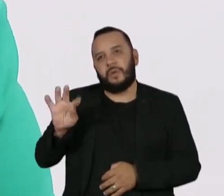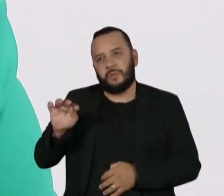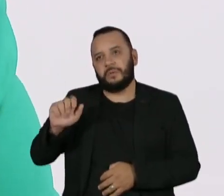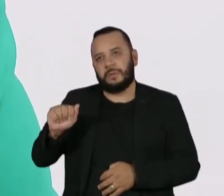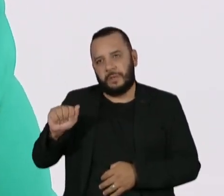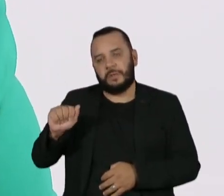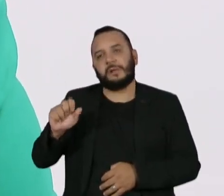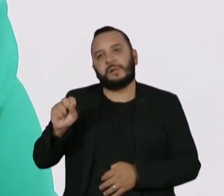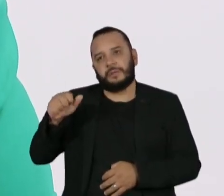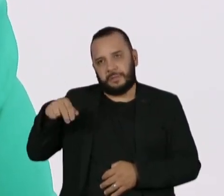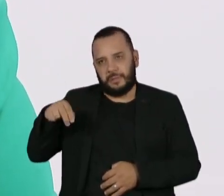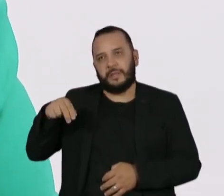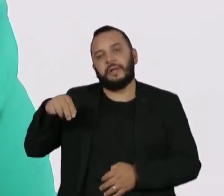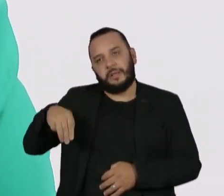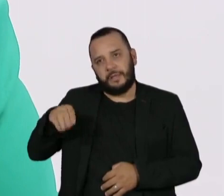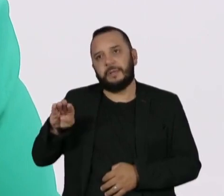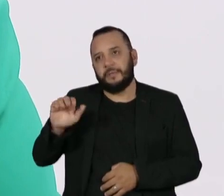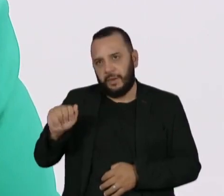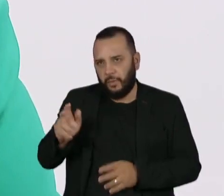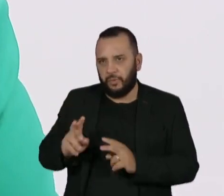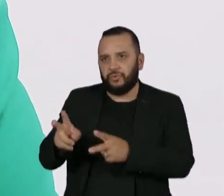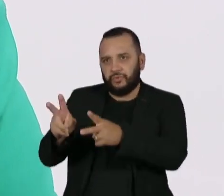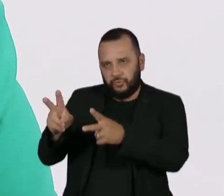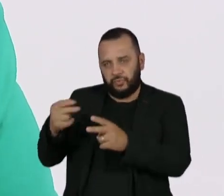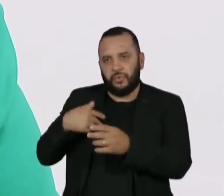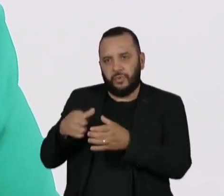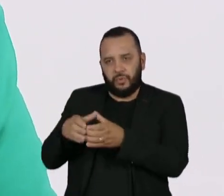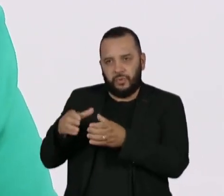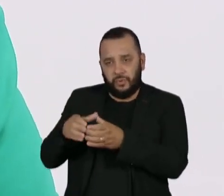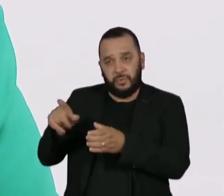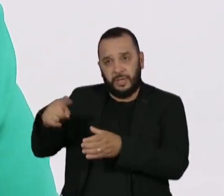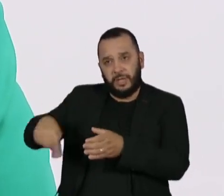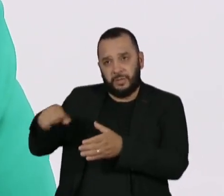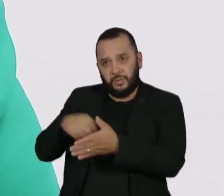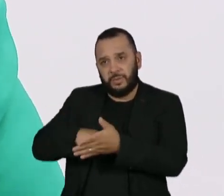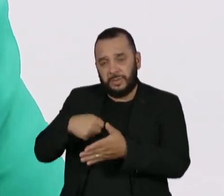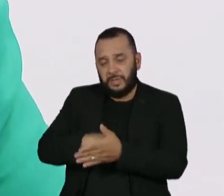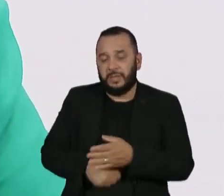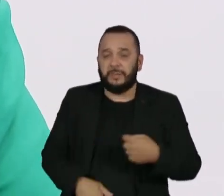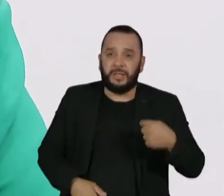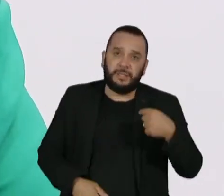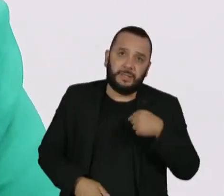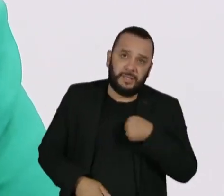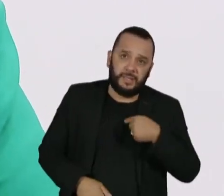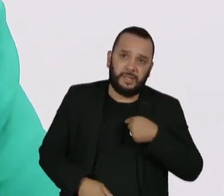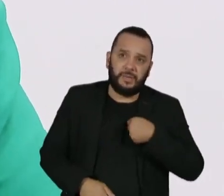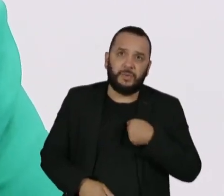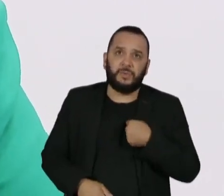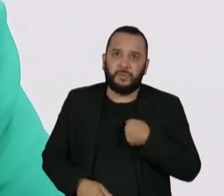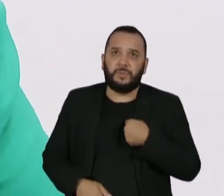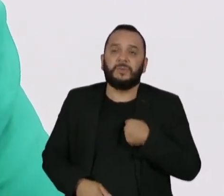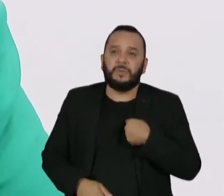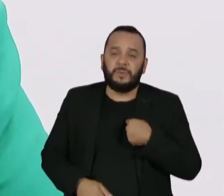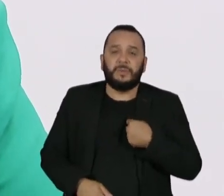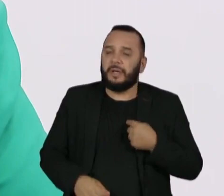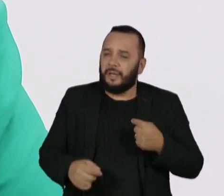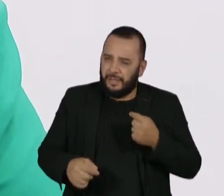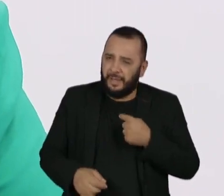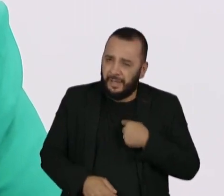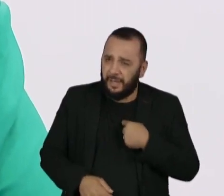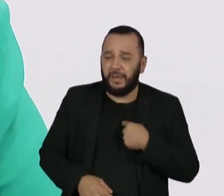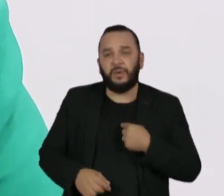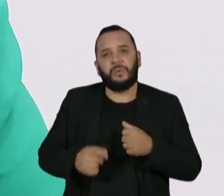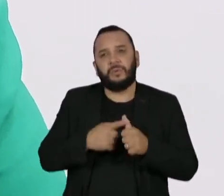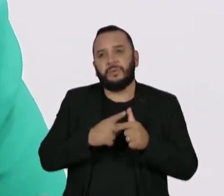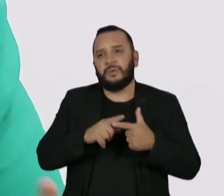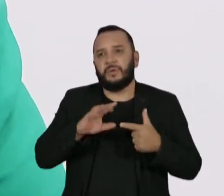lutando. E eu costumo dizer o seguinte, onde está eu, onde estiver eu, Pinha, Thiaguinho, Krigor, qualquer